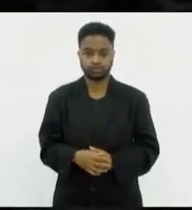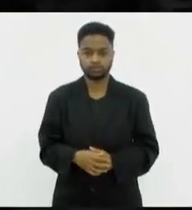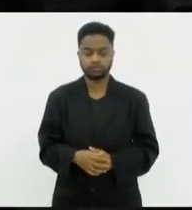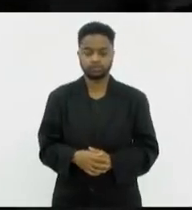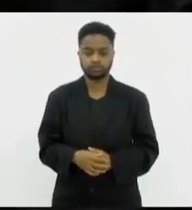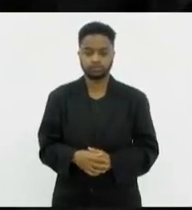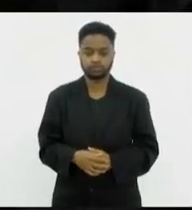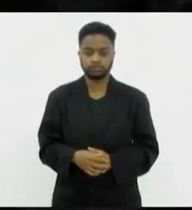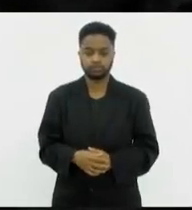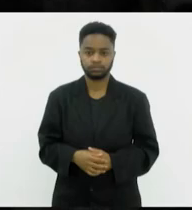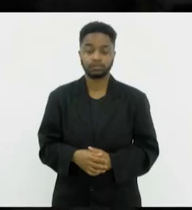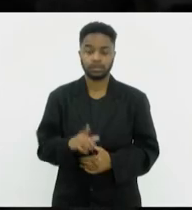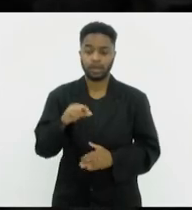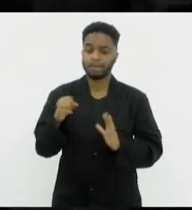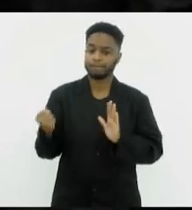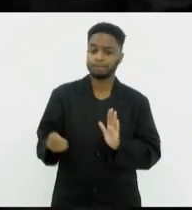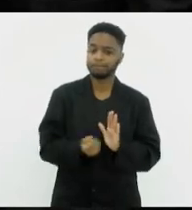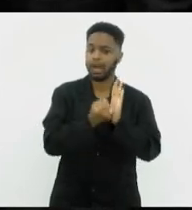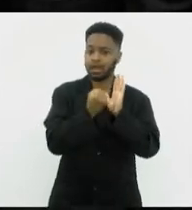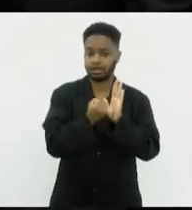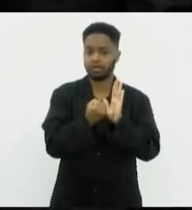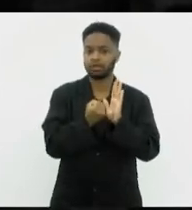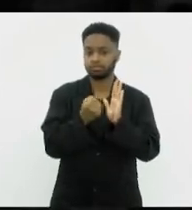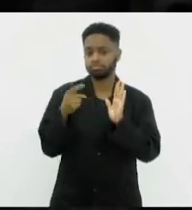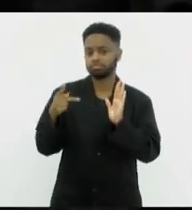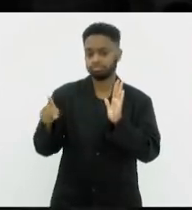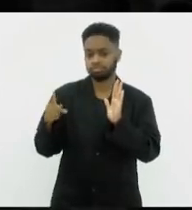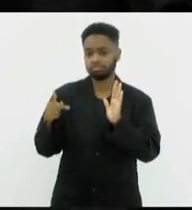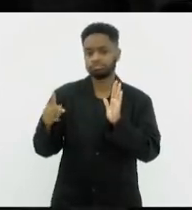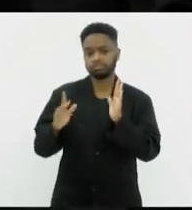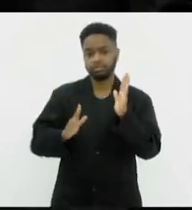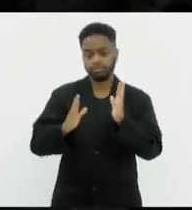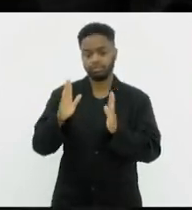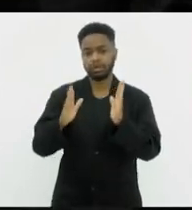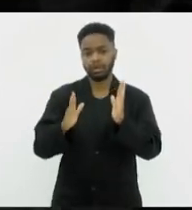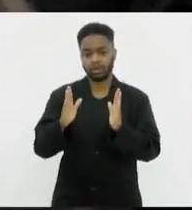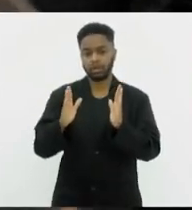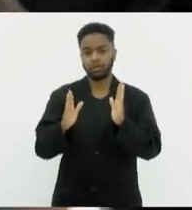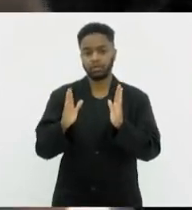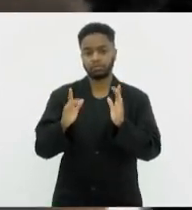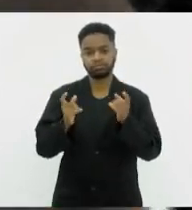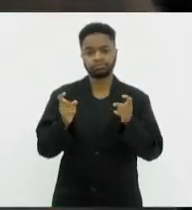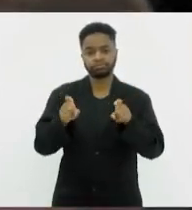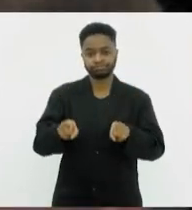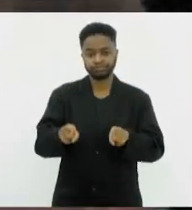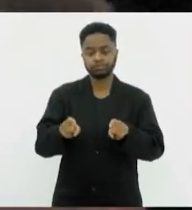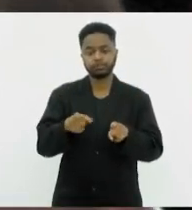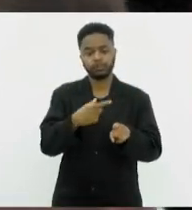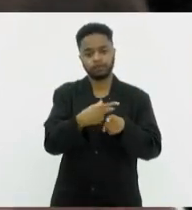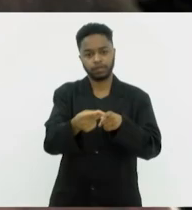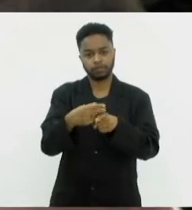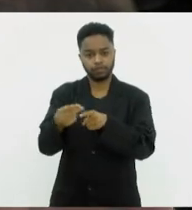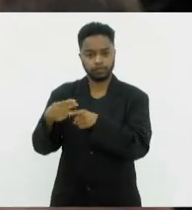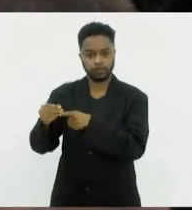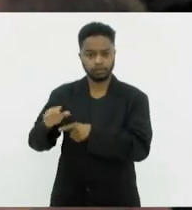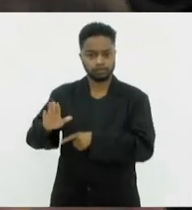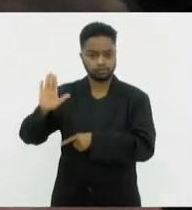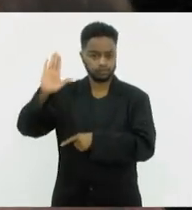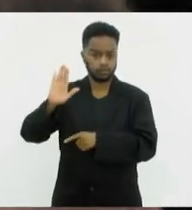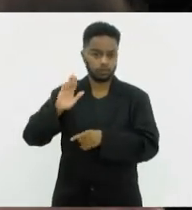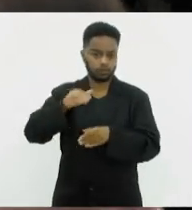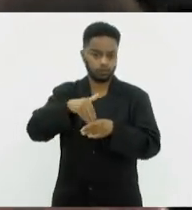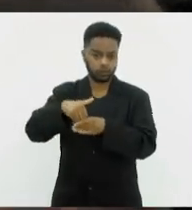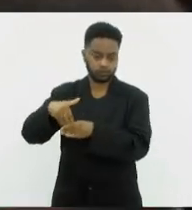É a marca registrada do mandato do deputado Átila Nunes.